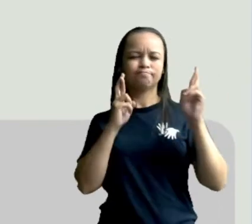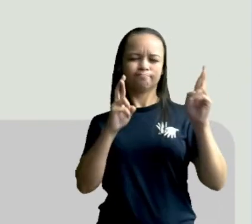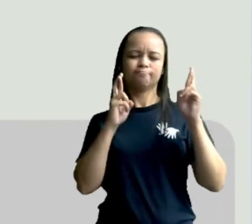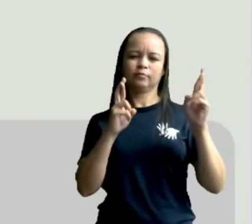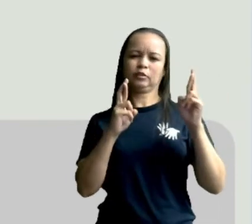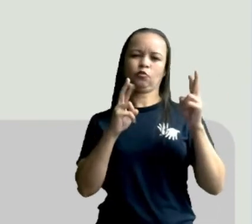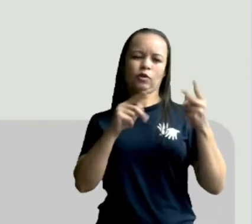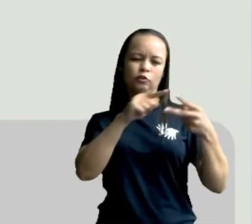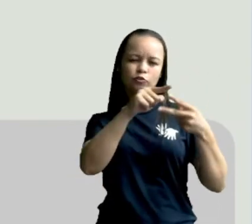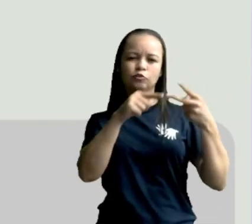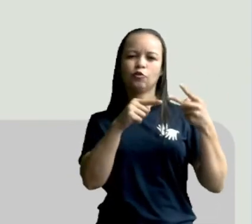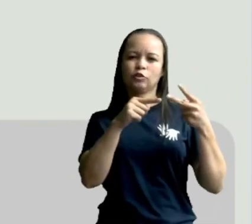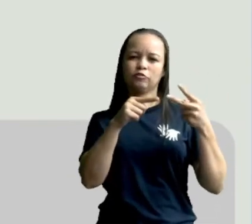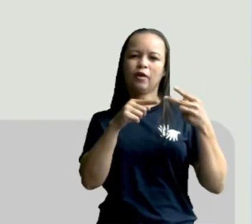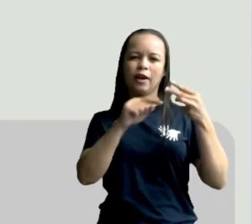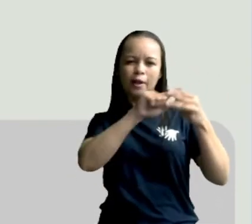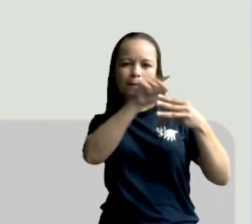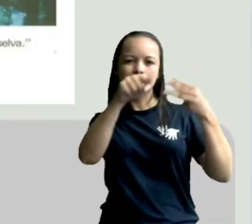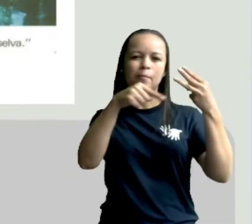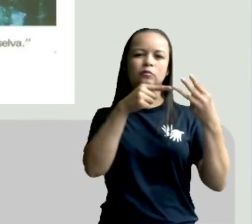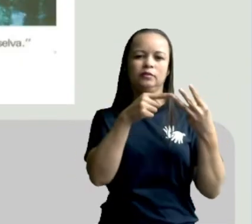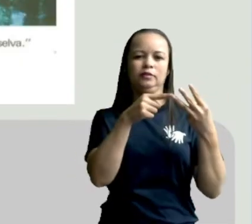2 valem por 3.